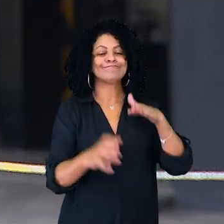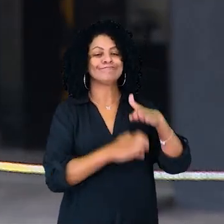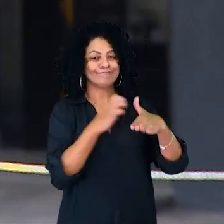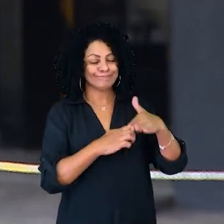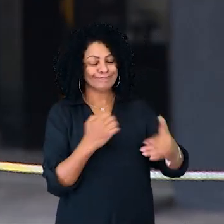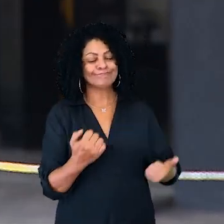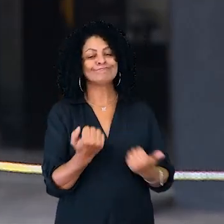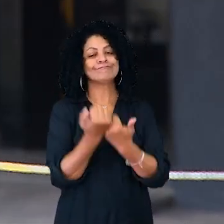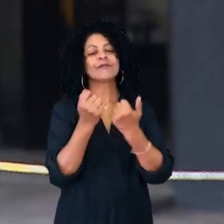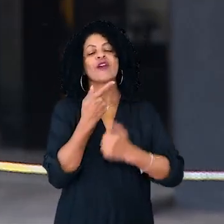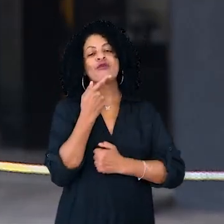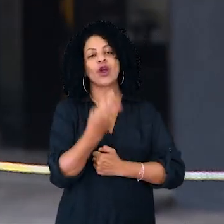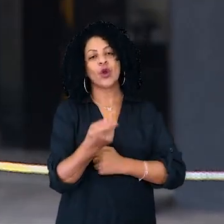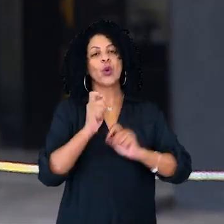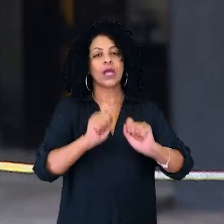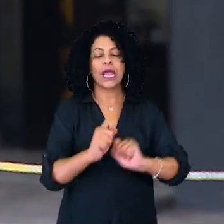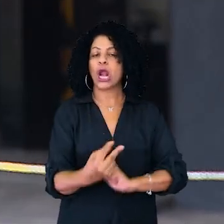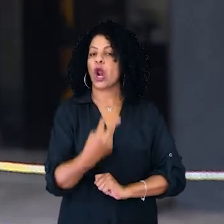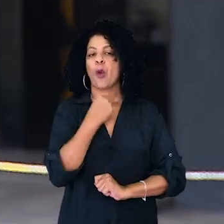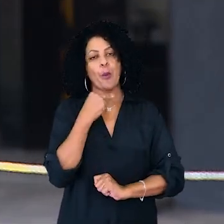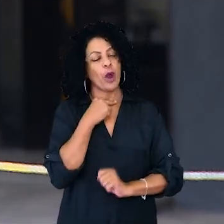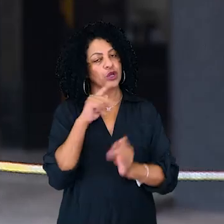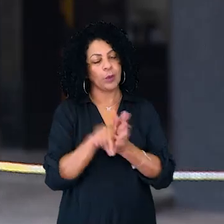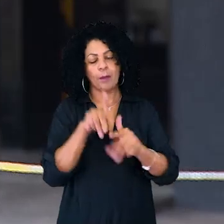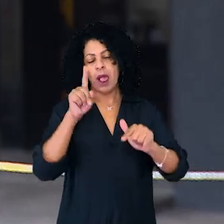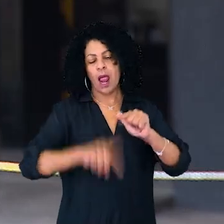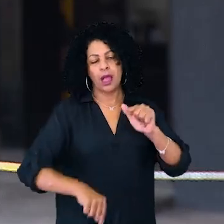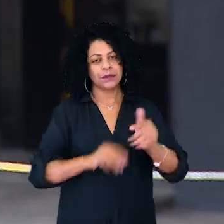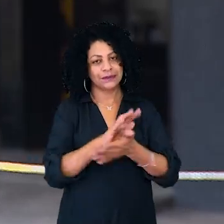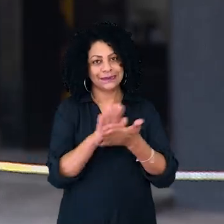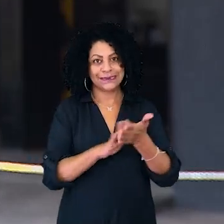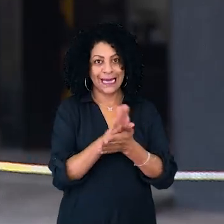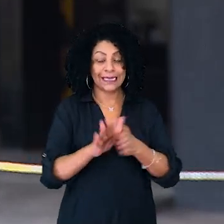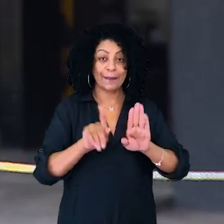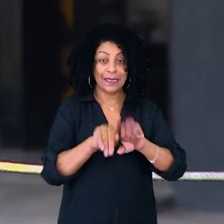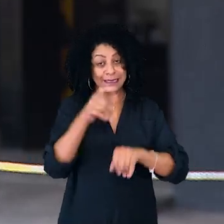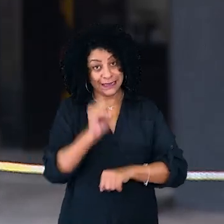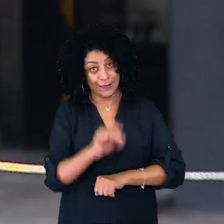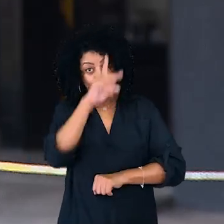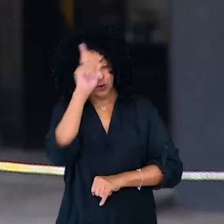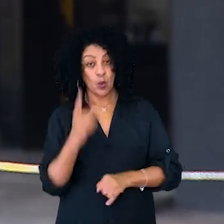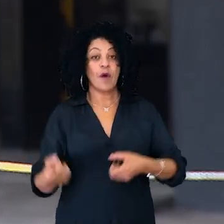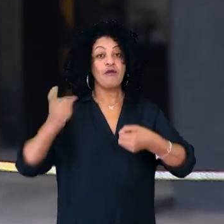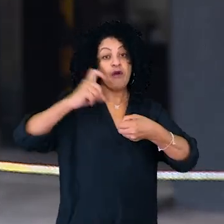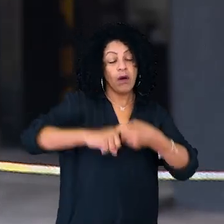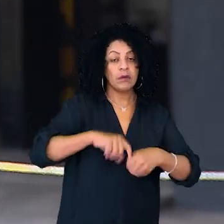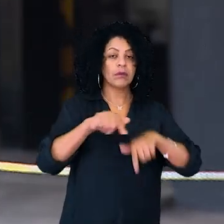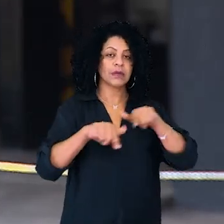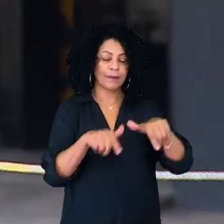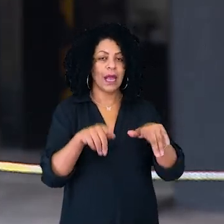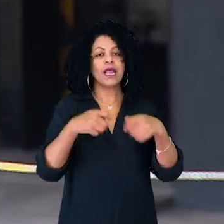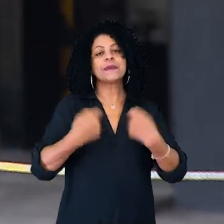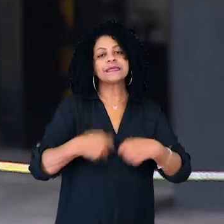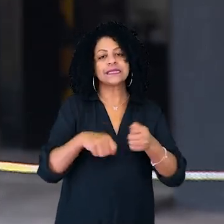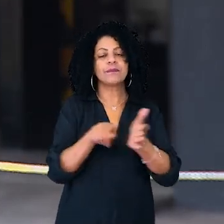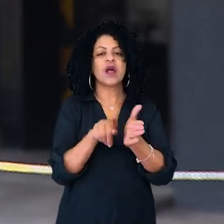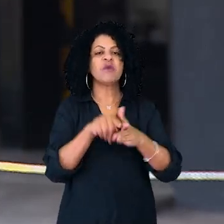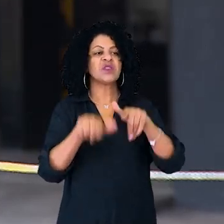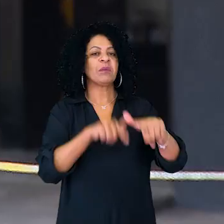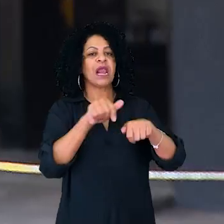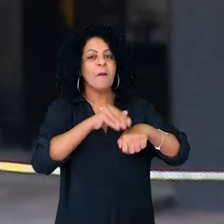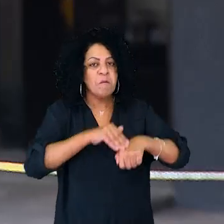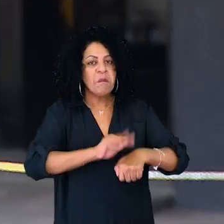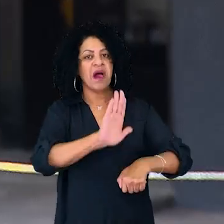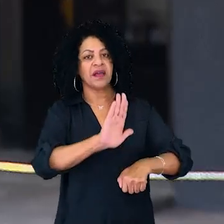algumas operações não poderiam ser interrompidas e quem retornou ao trabalho teve que realizar atividades além